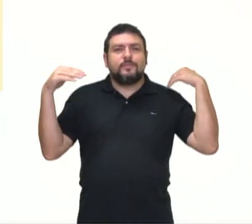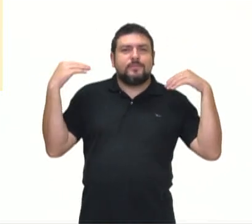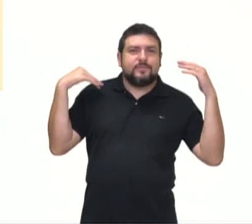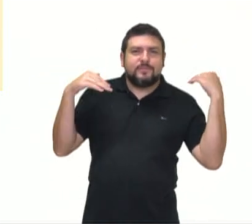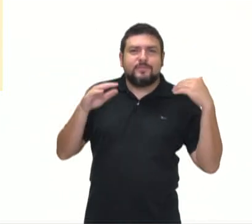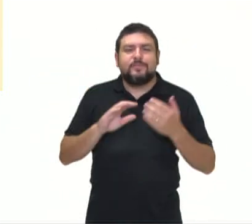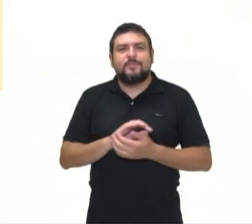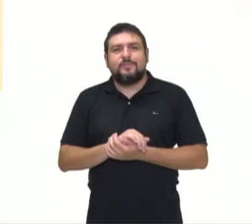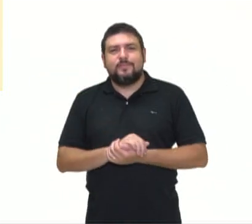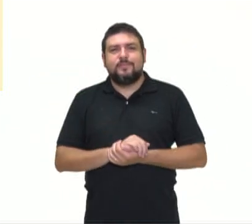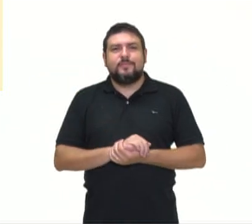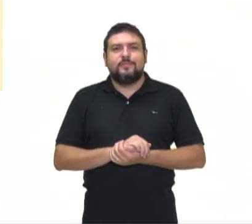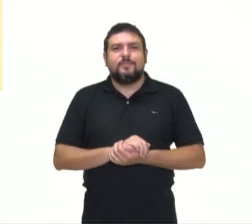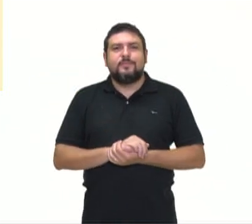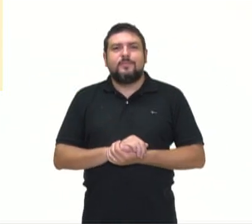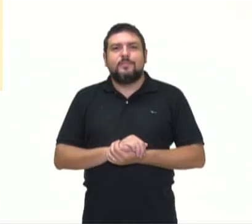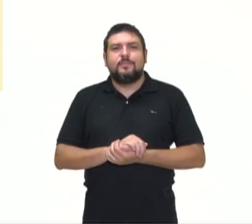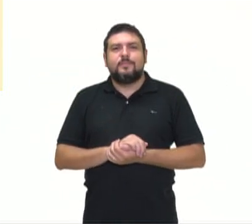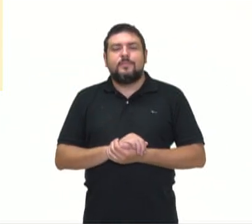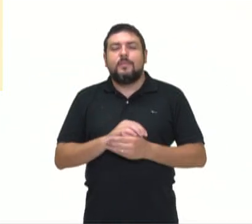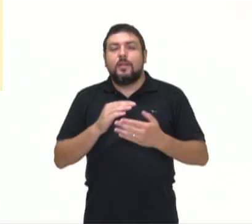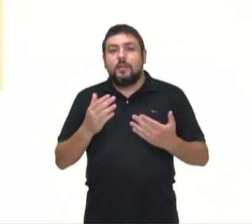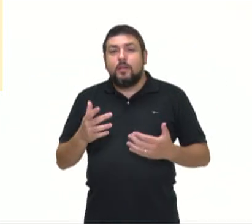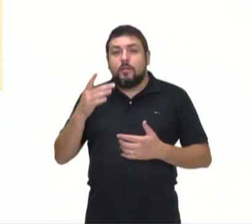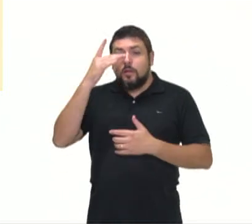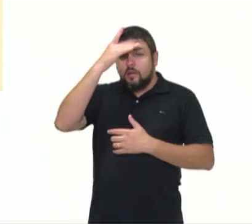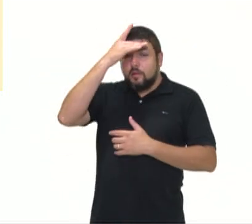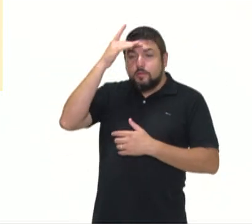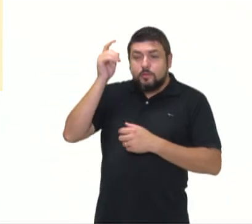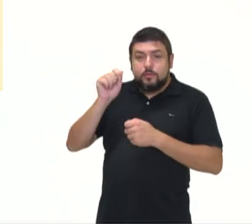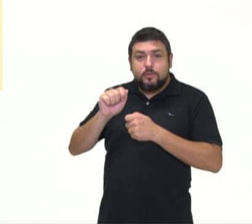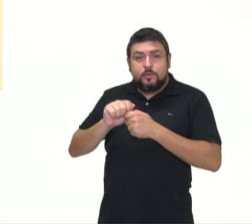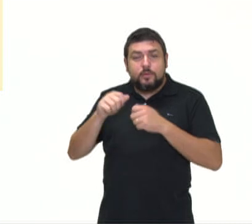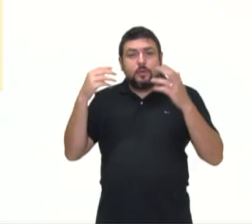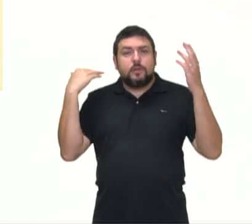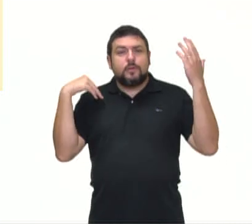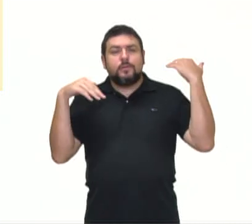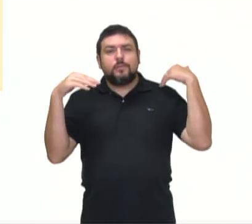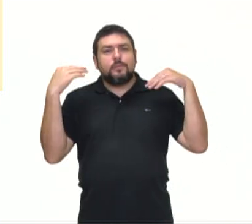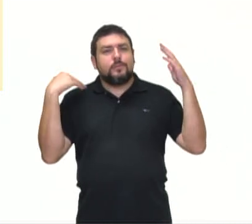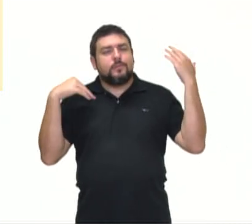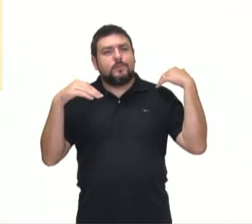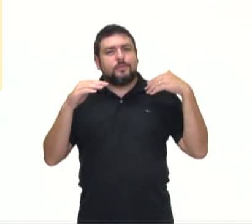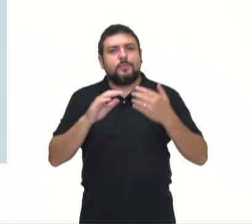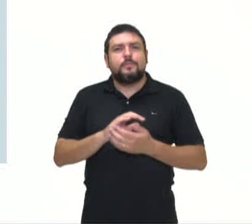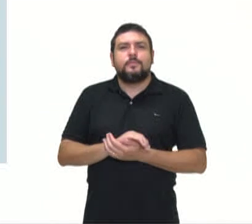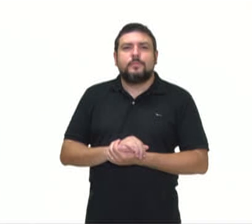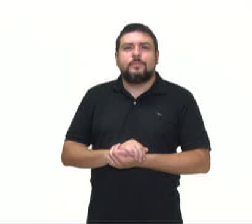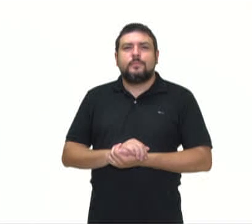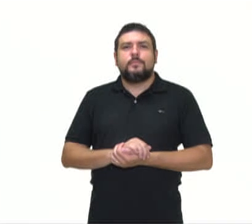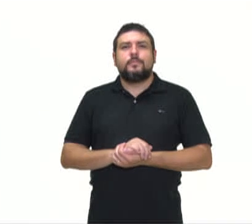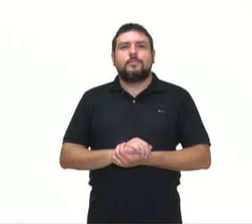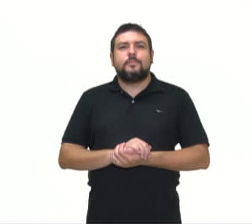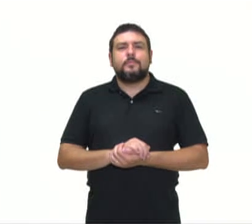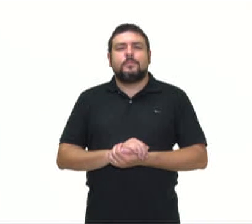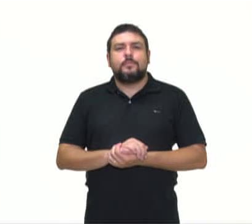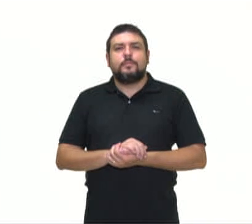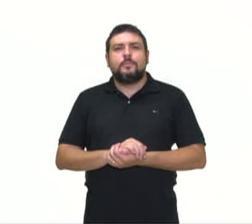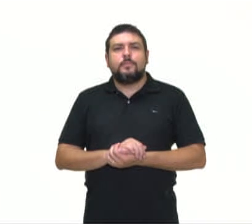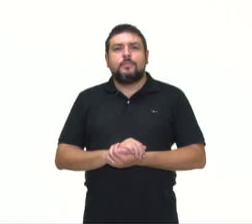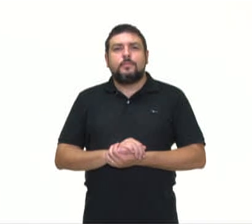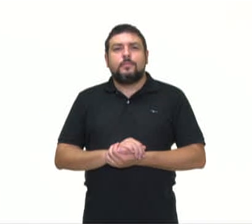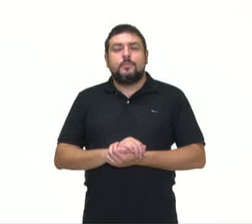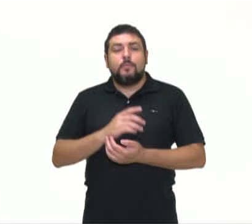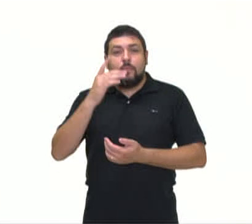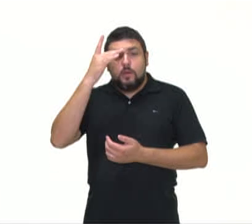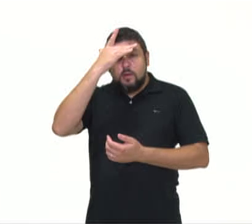passeiam, né? Então, elas realizam um passeio, é uma atividade que podemos dizer que elas estão realizando ali. Podemos dizer, as pessoas